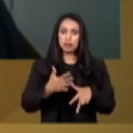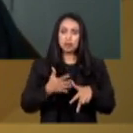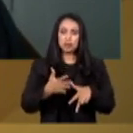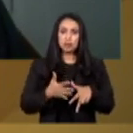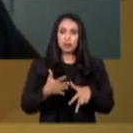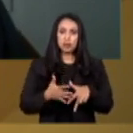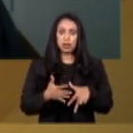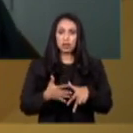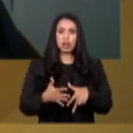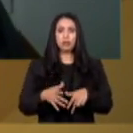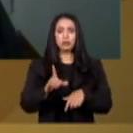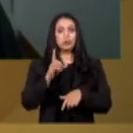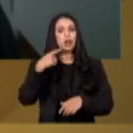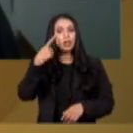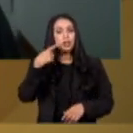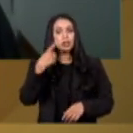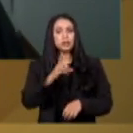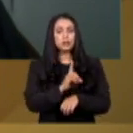leonardo